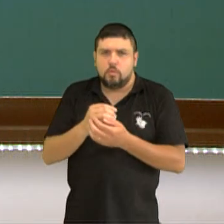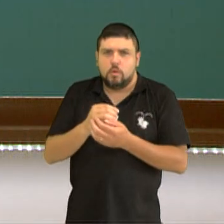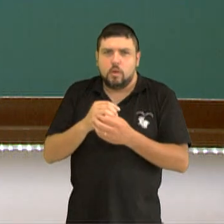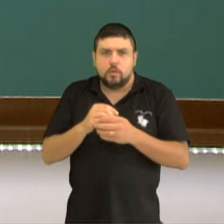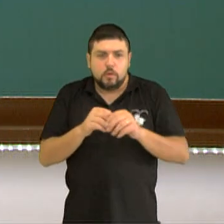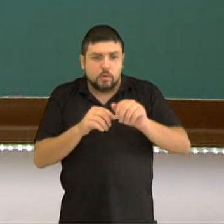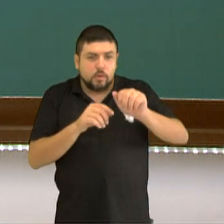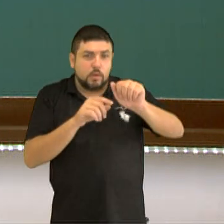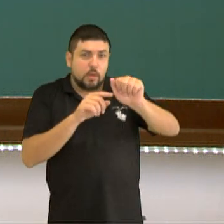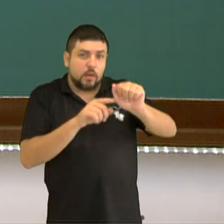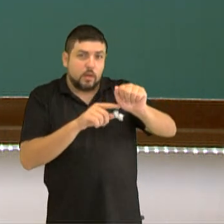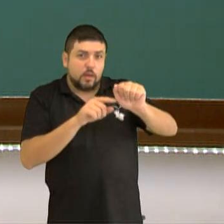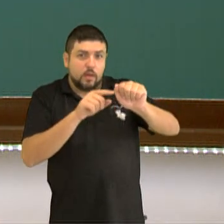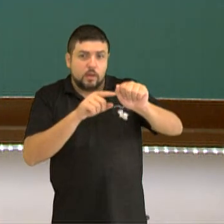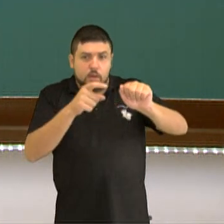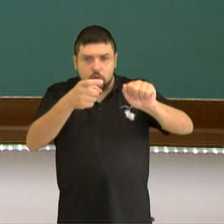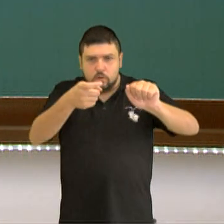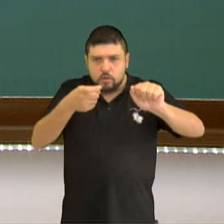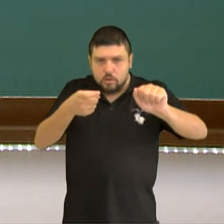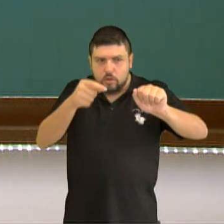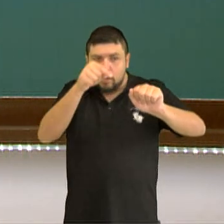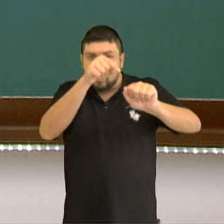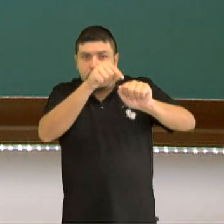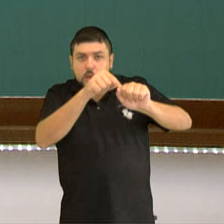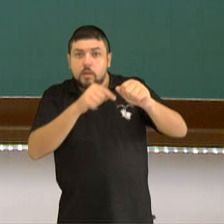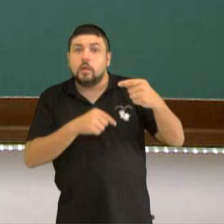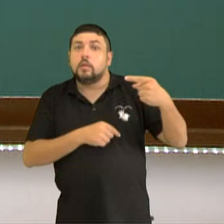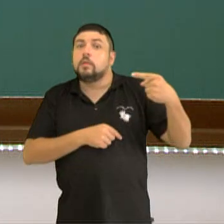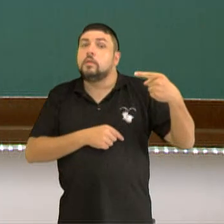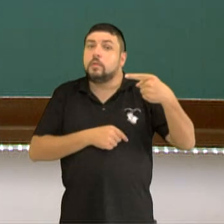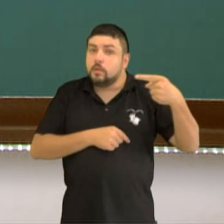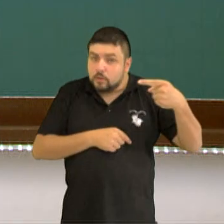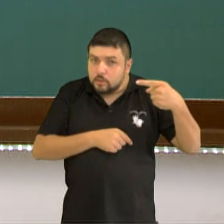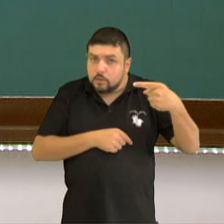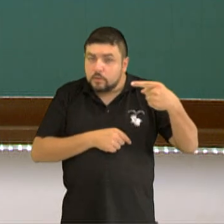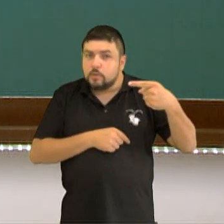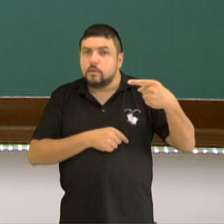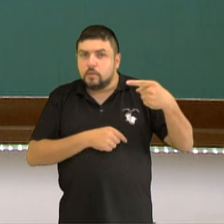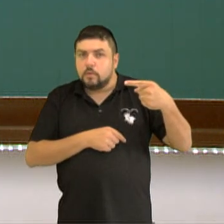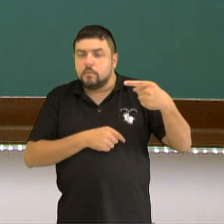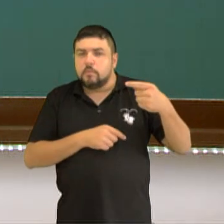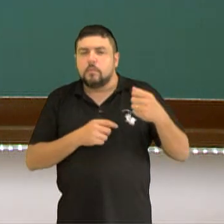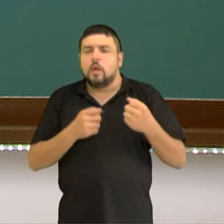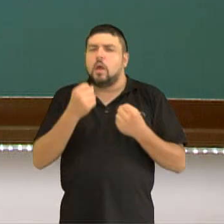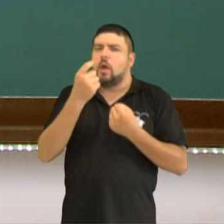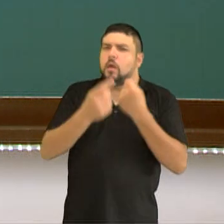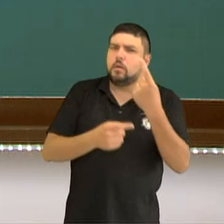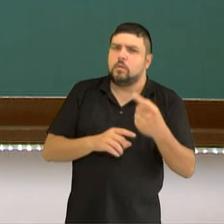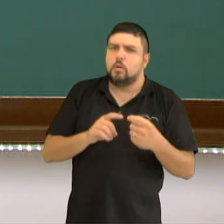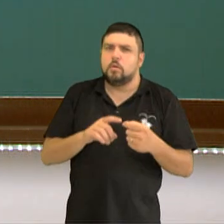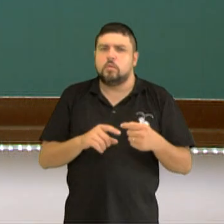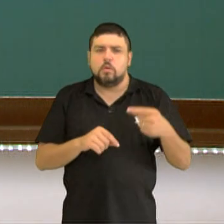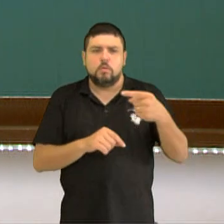na frente do x, ele é negativo. Às vezes vem sozinho o sinal, tá lembrado?